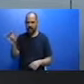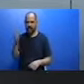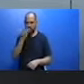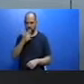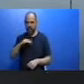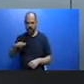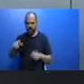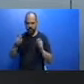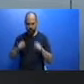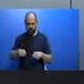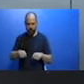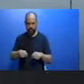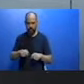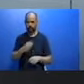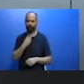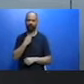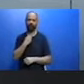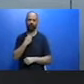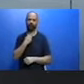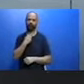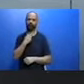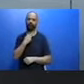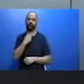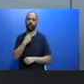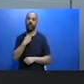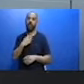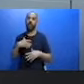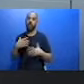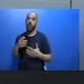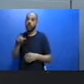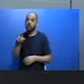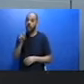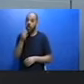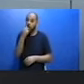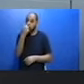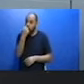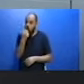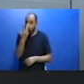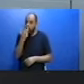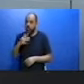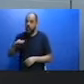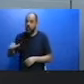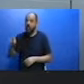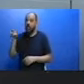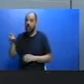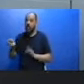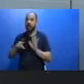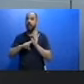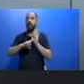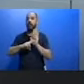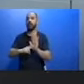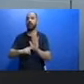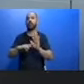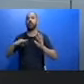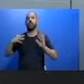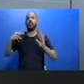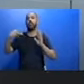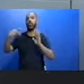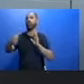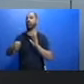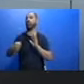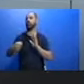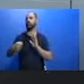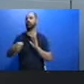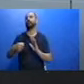então quando feito esse cartaz depois esse menininho ele está representando a todos